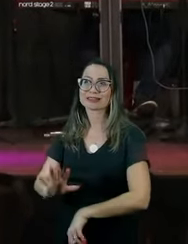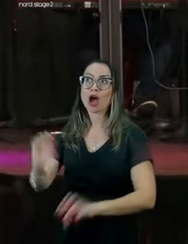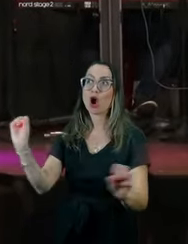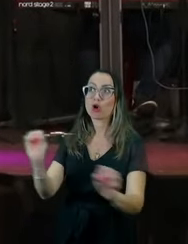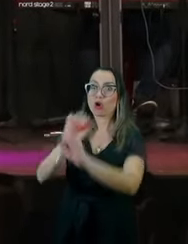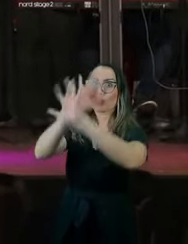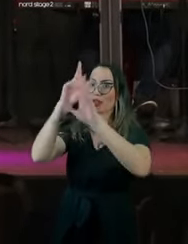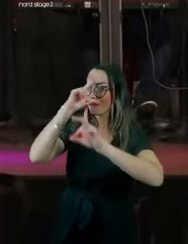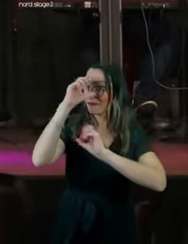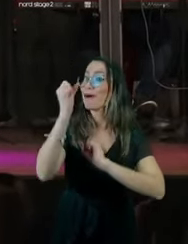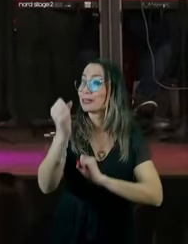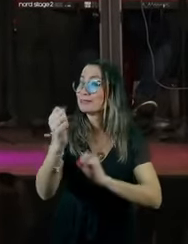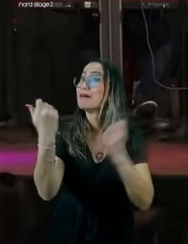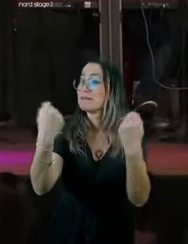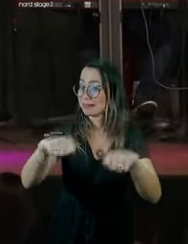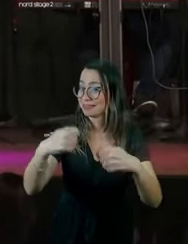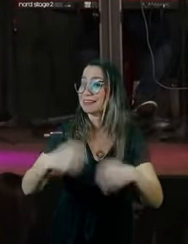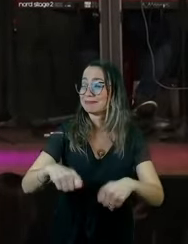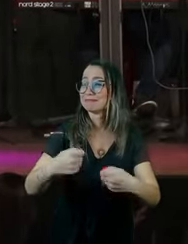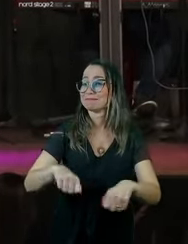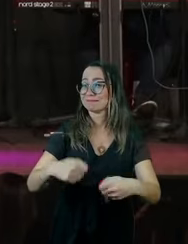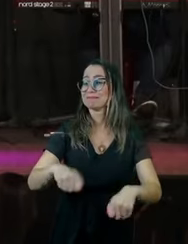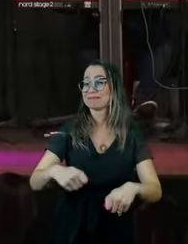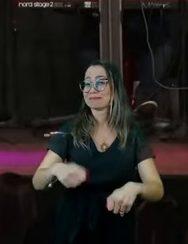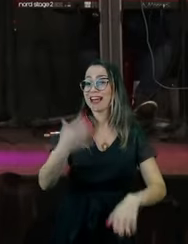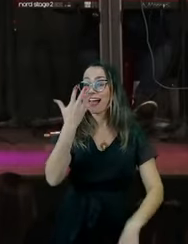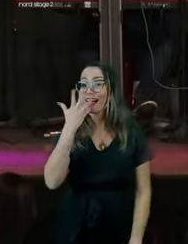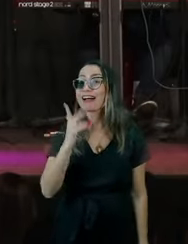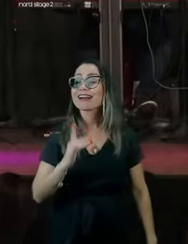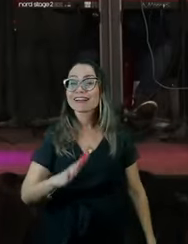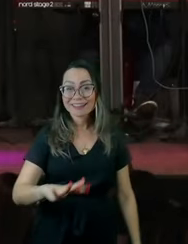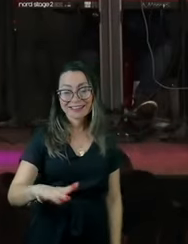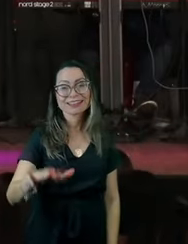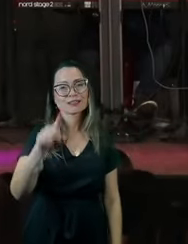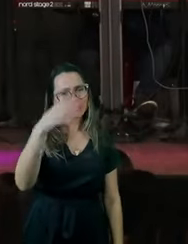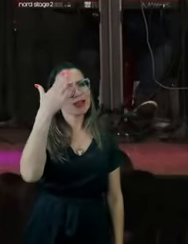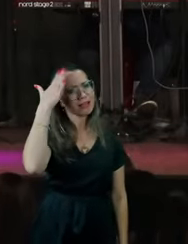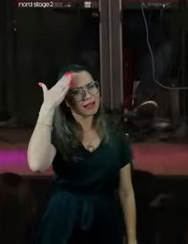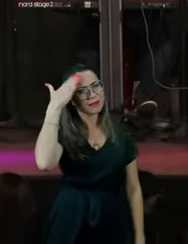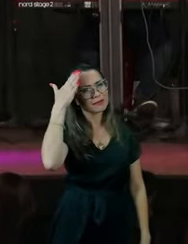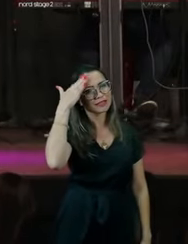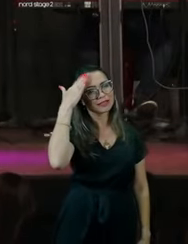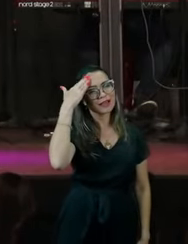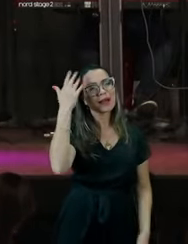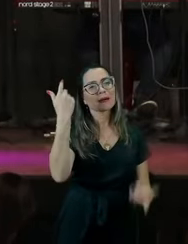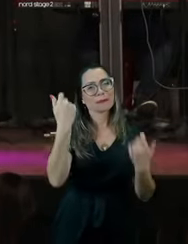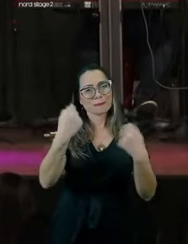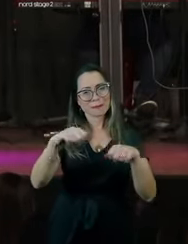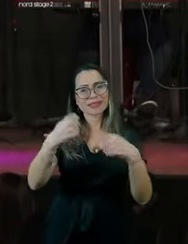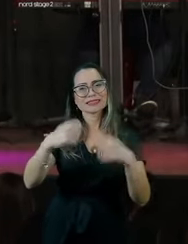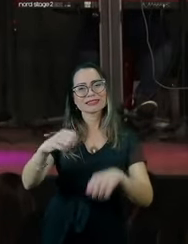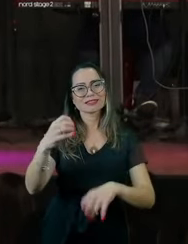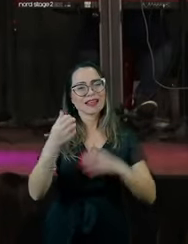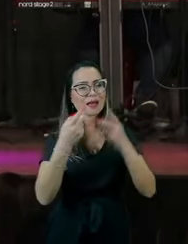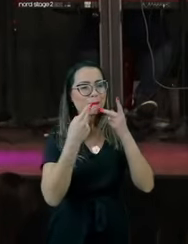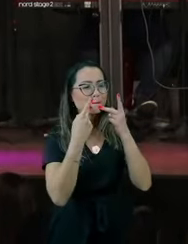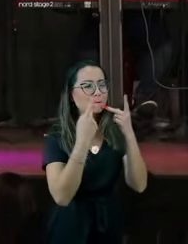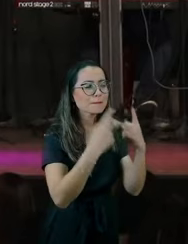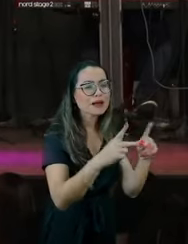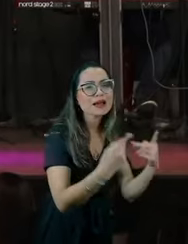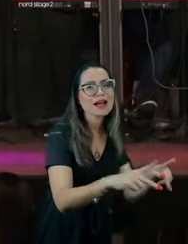porque nós vamos precisar. As crianças precisam ser mais do que nunca, você sabe, semeadas com a semente de Deus.